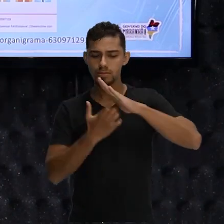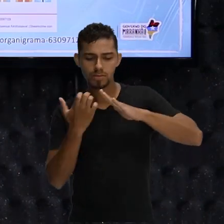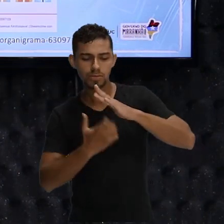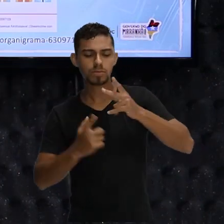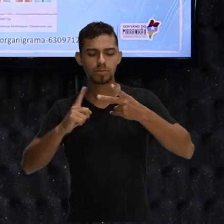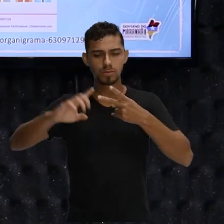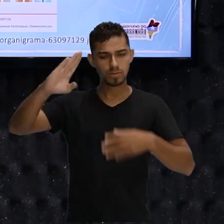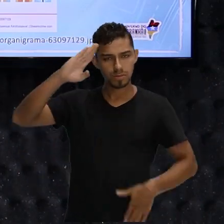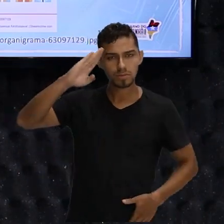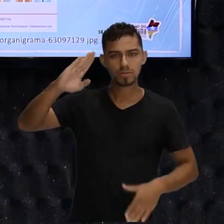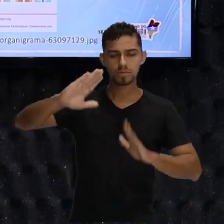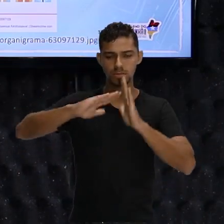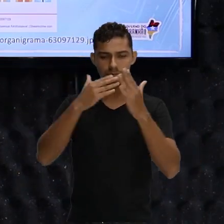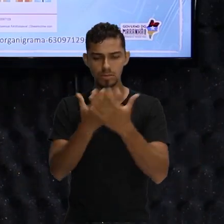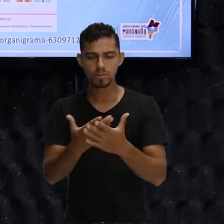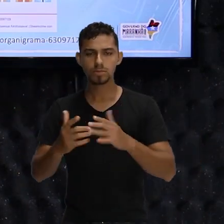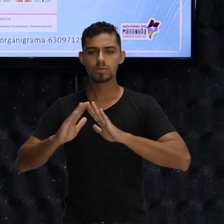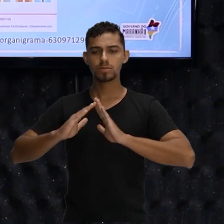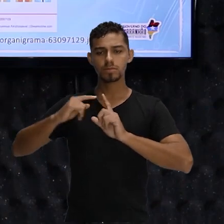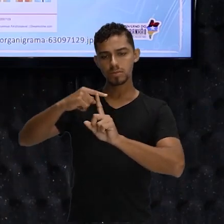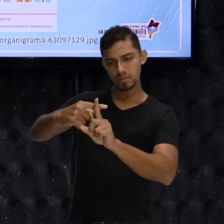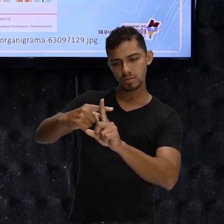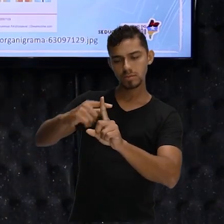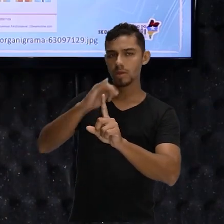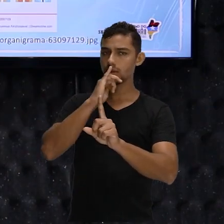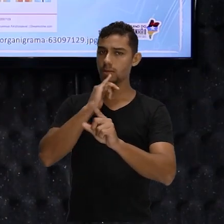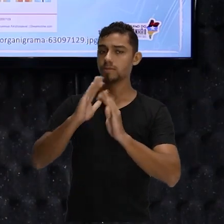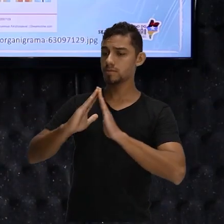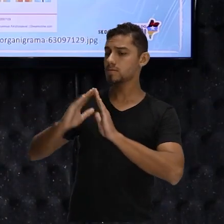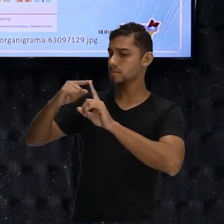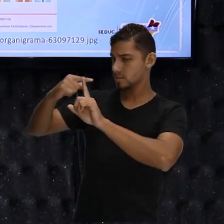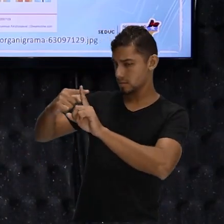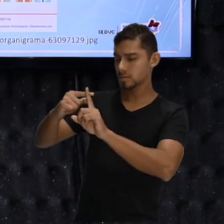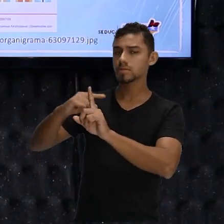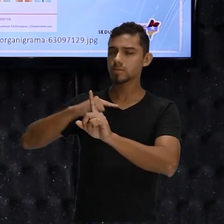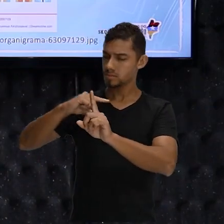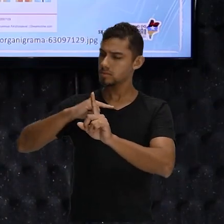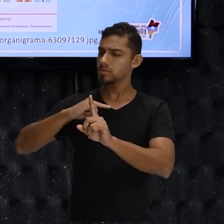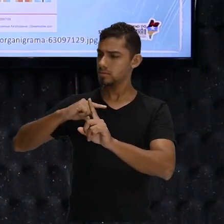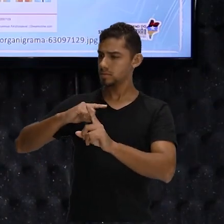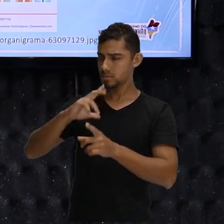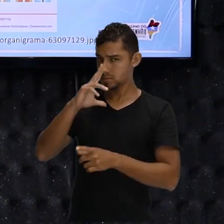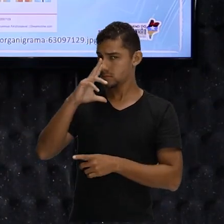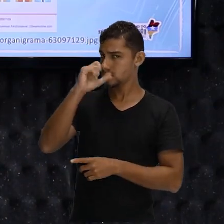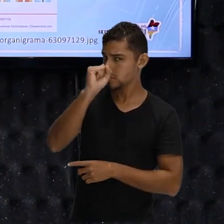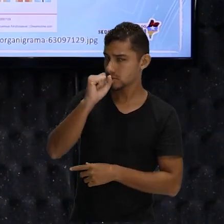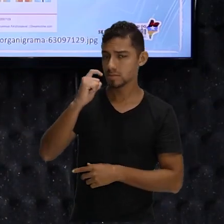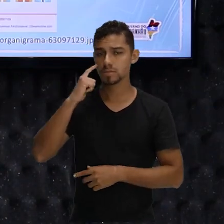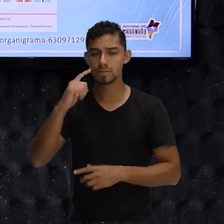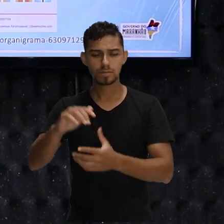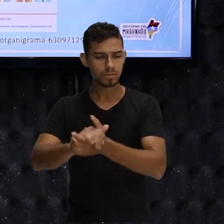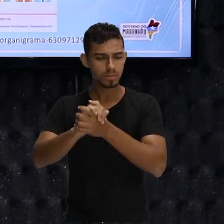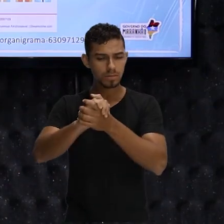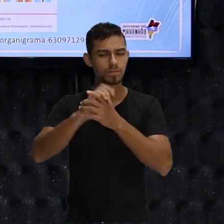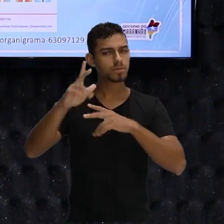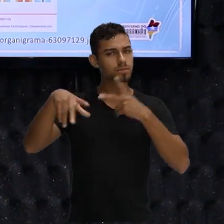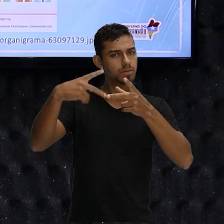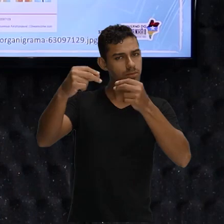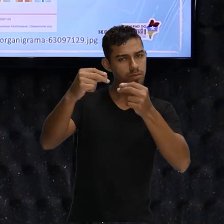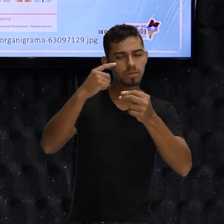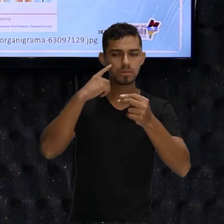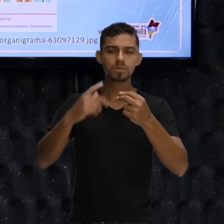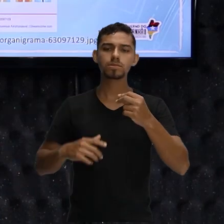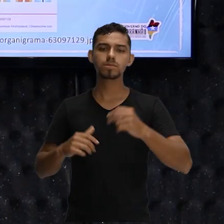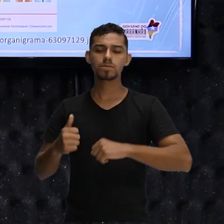no quartel, na escola, na igreja, por exemplo. Na igreja também existem posições de poder, posições de prestígio, relações